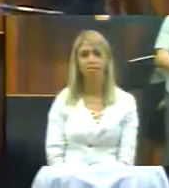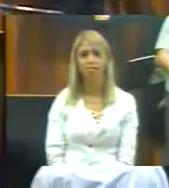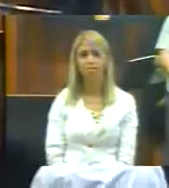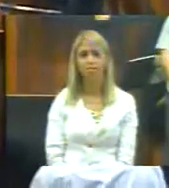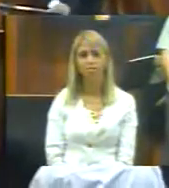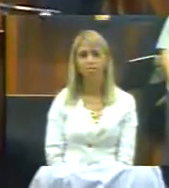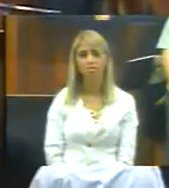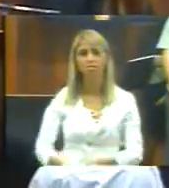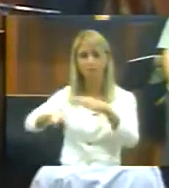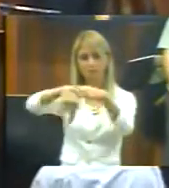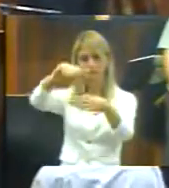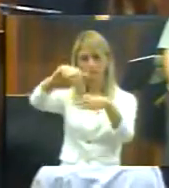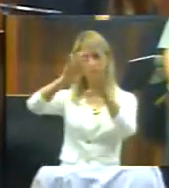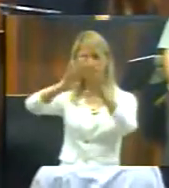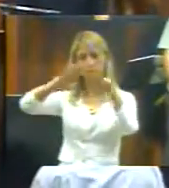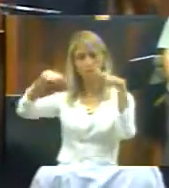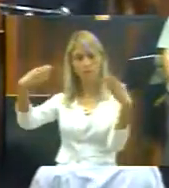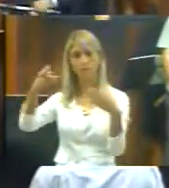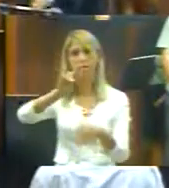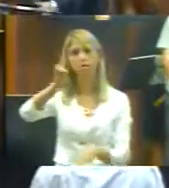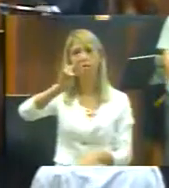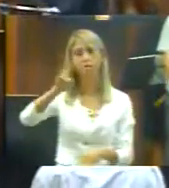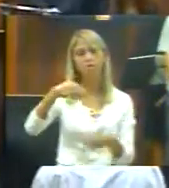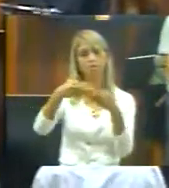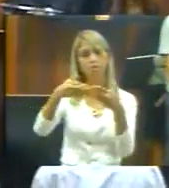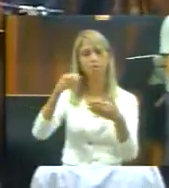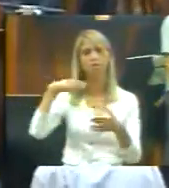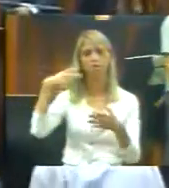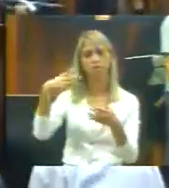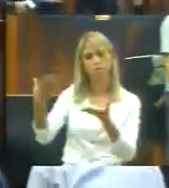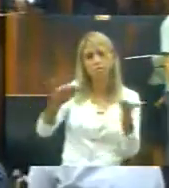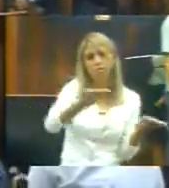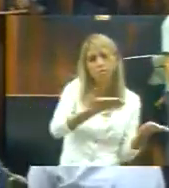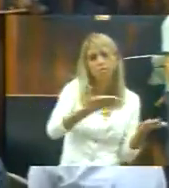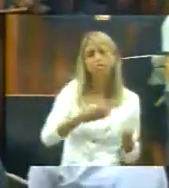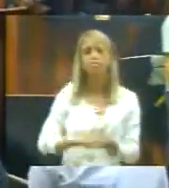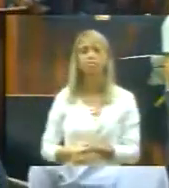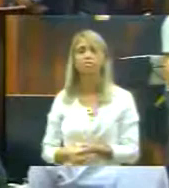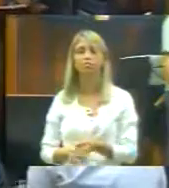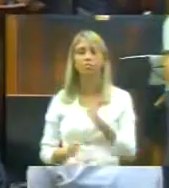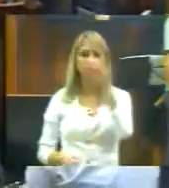A tribuna está livre para o uso dos nobres vereadores. Nobre vereador